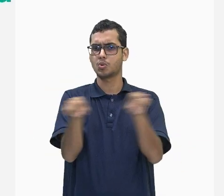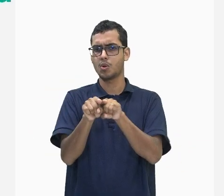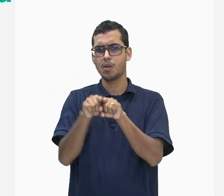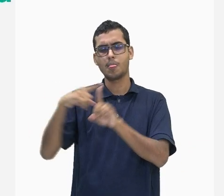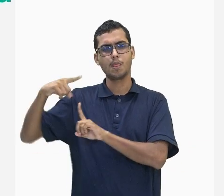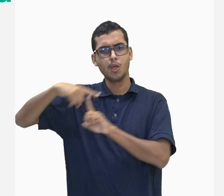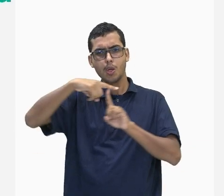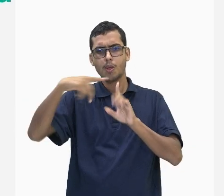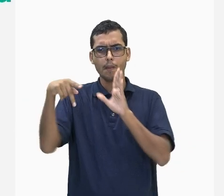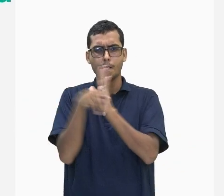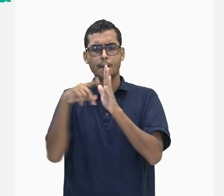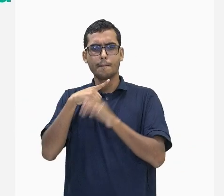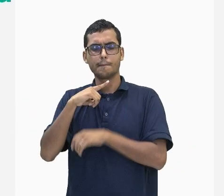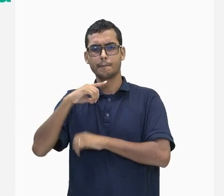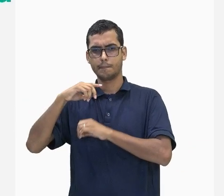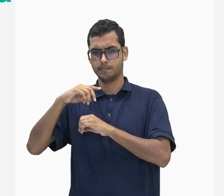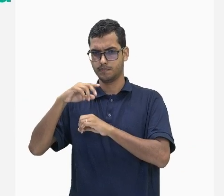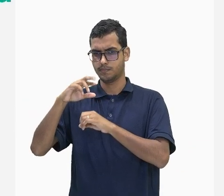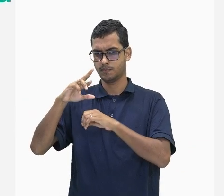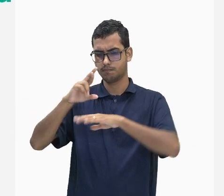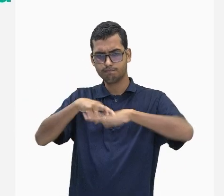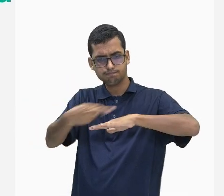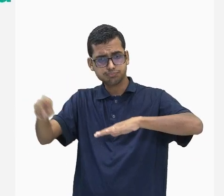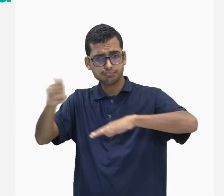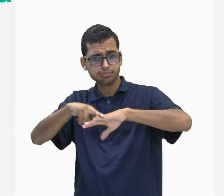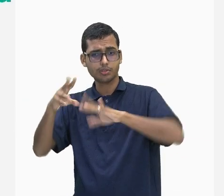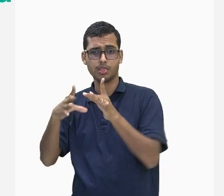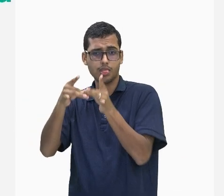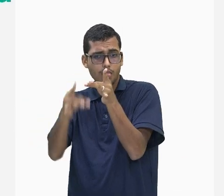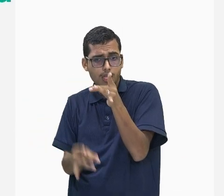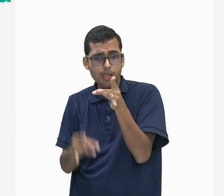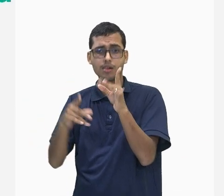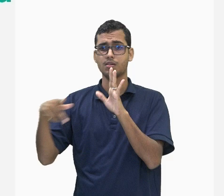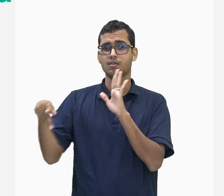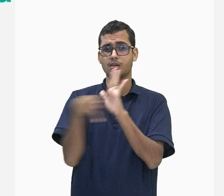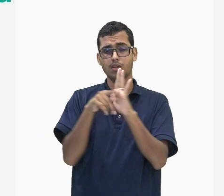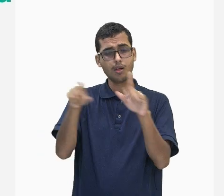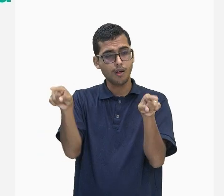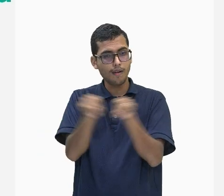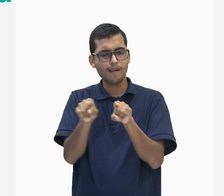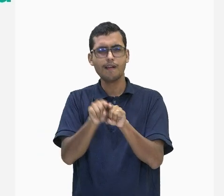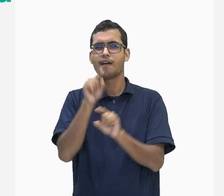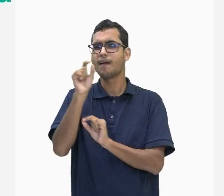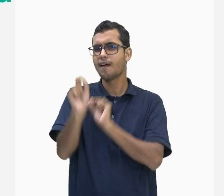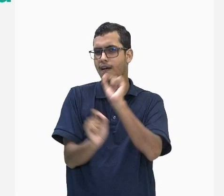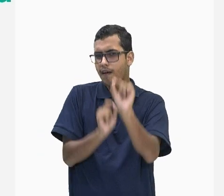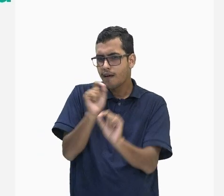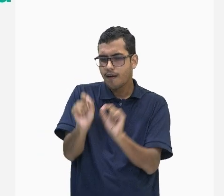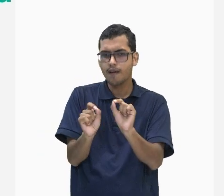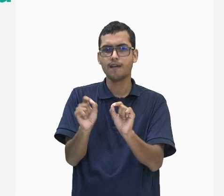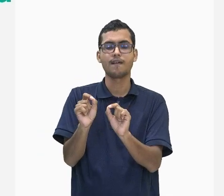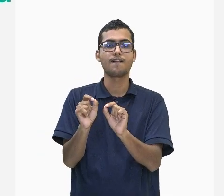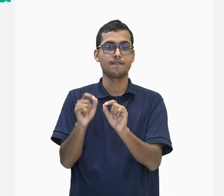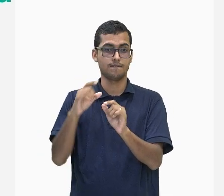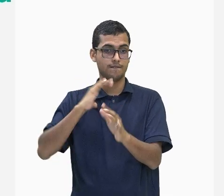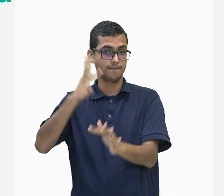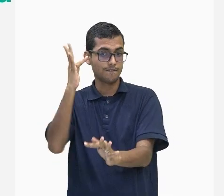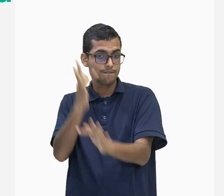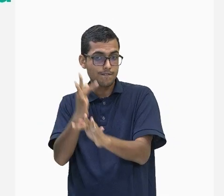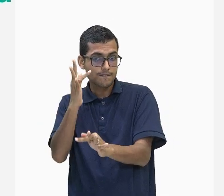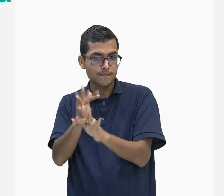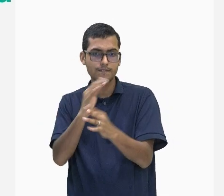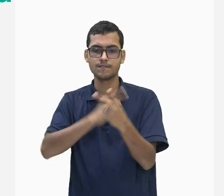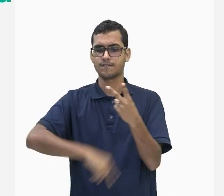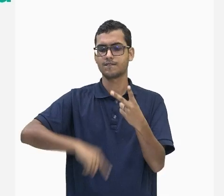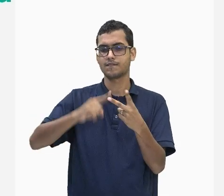a matéria de forma mais detalhada, abrindo caminho para os avanços na física nuclear, na química e na medicina. Então, nós vamos